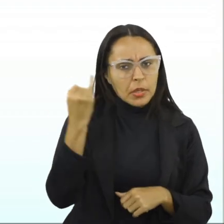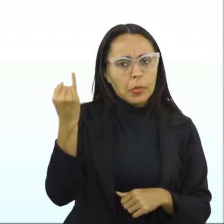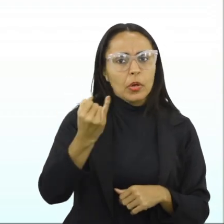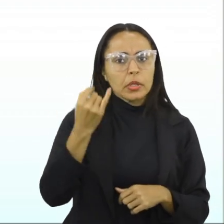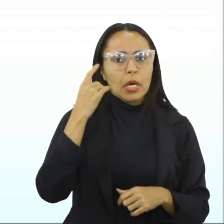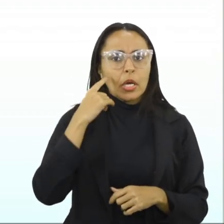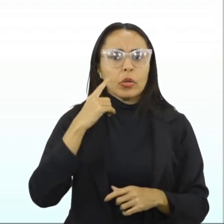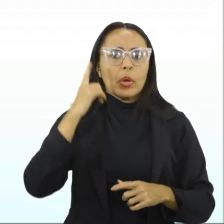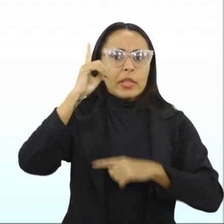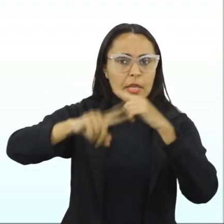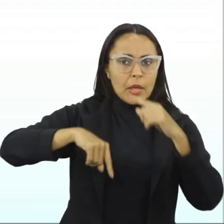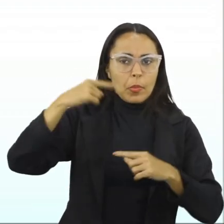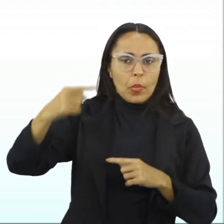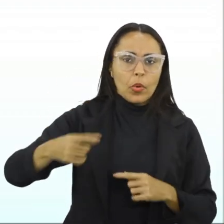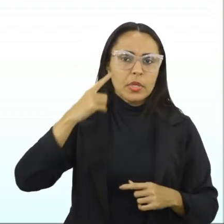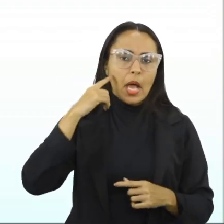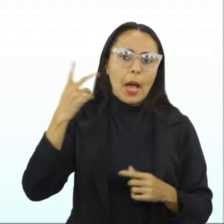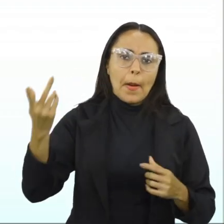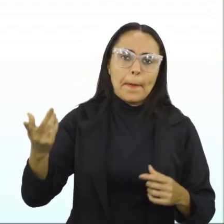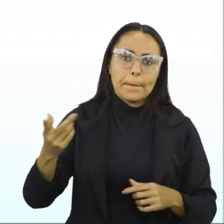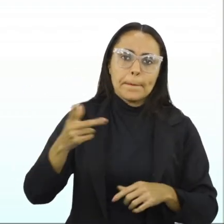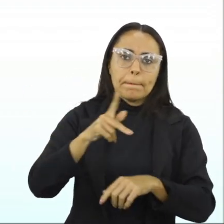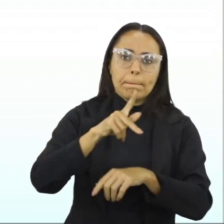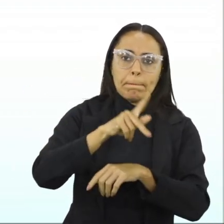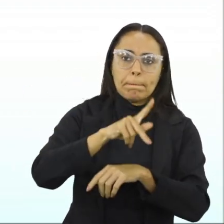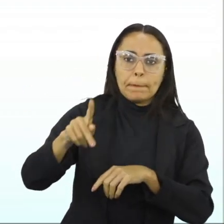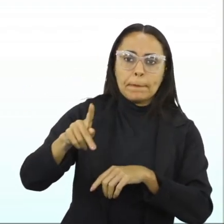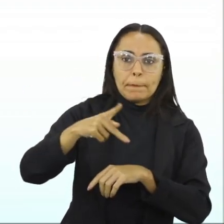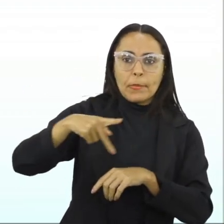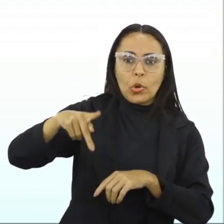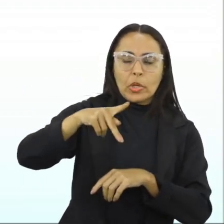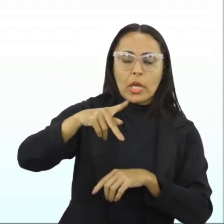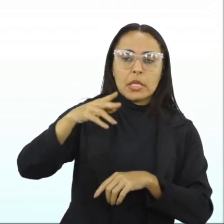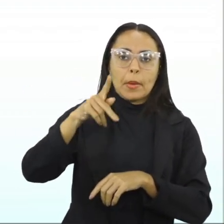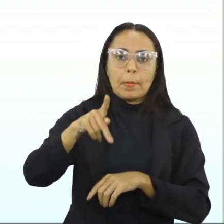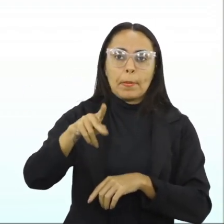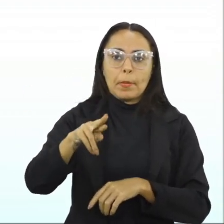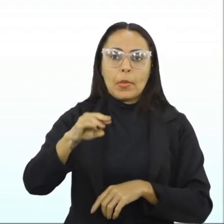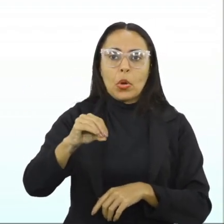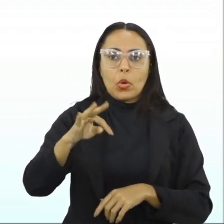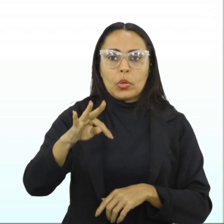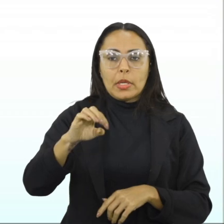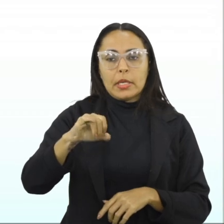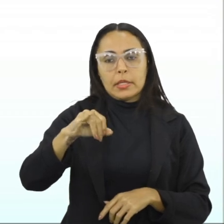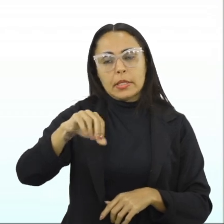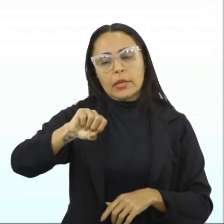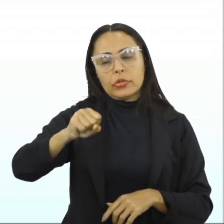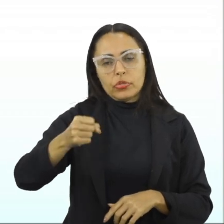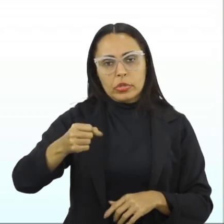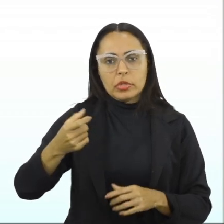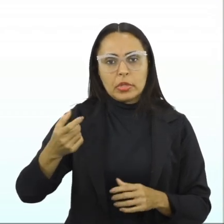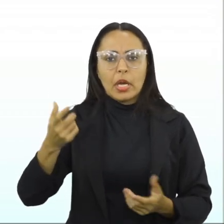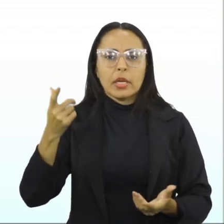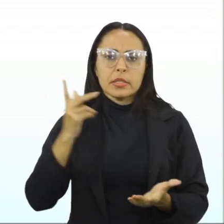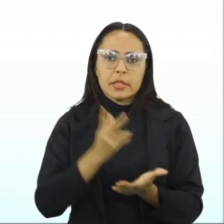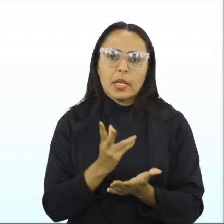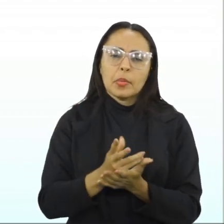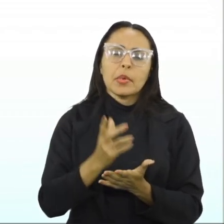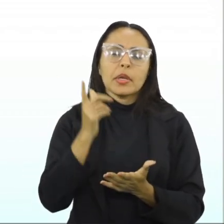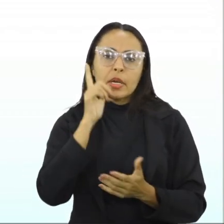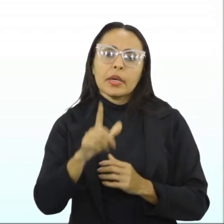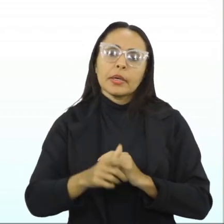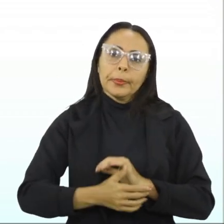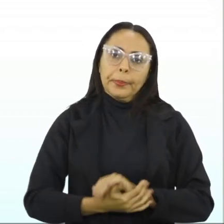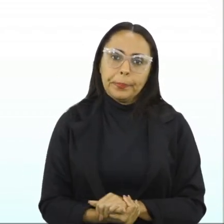E por que a proteína vem depois da água? Por que a proteína que ganha? Você vai ter que lembrar que quando a gente fala da proteína,